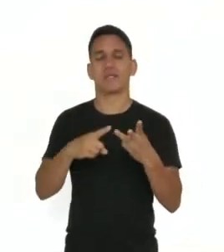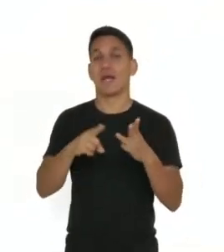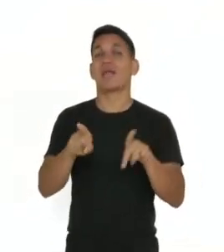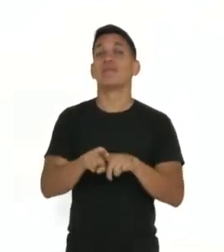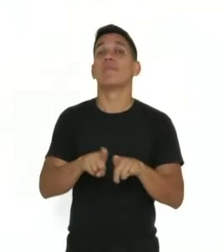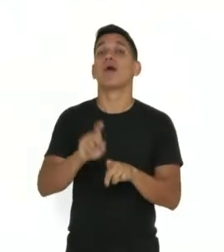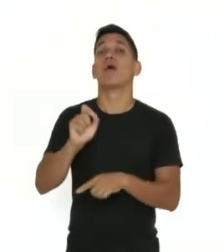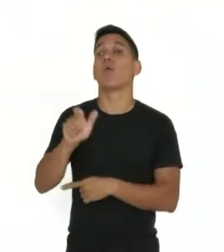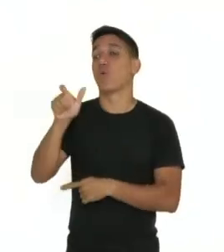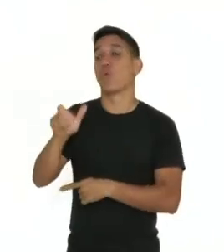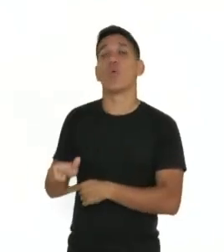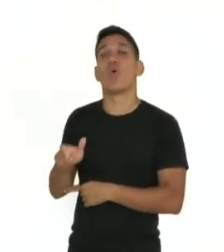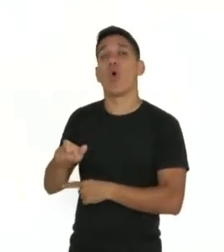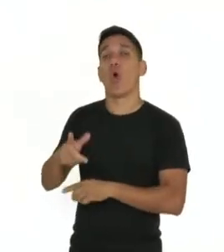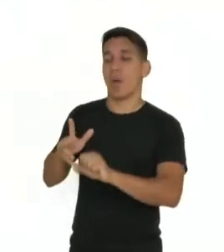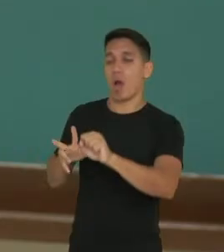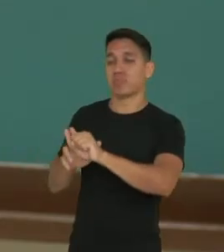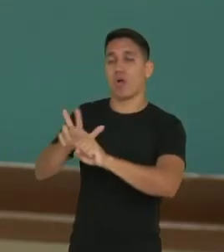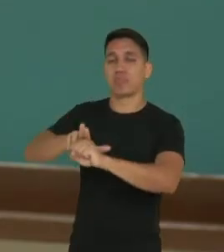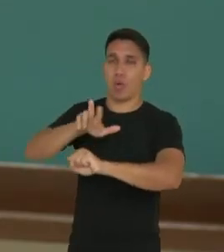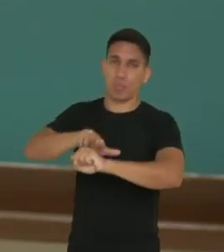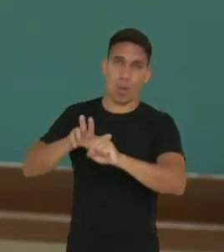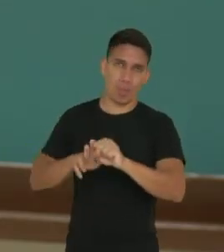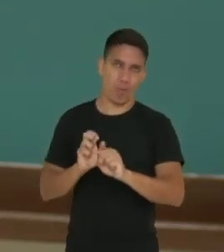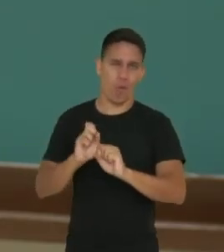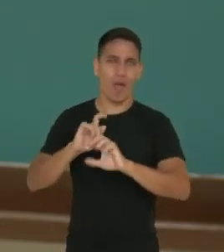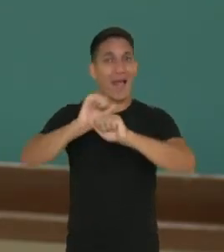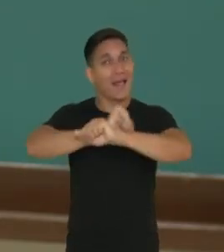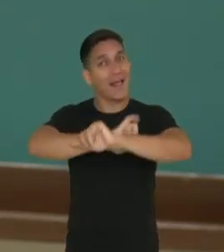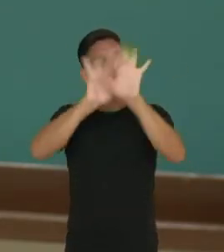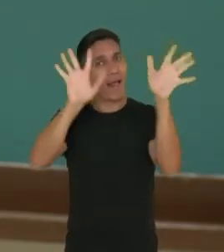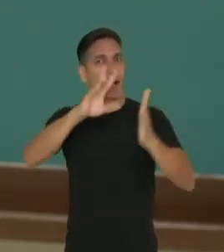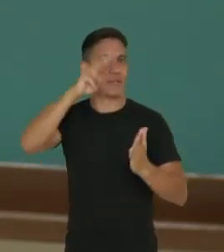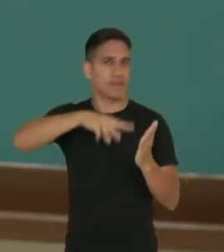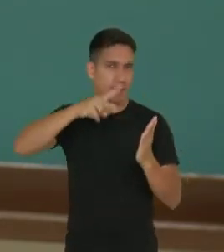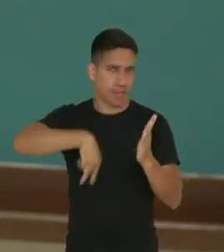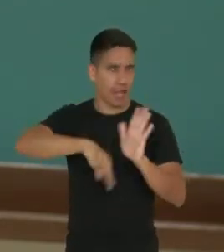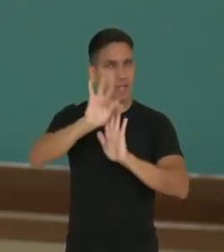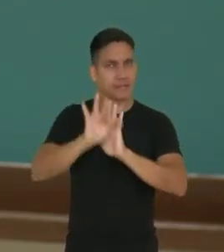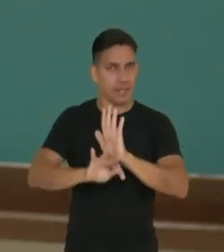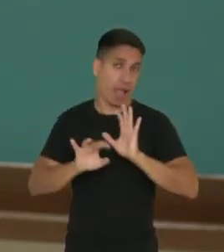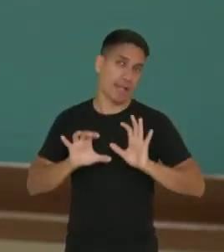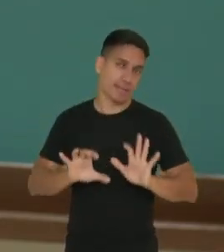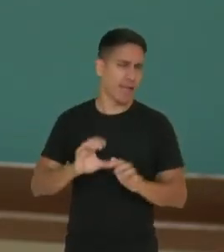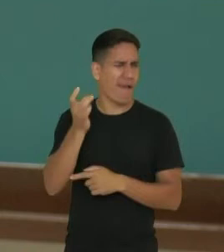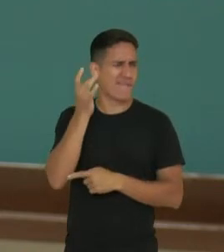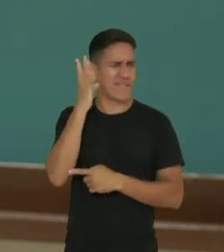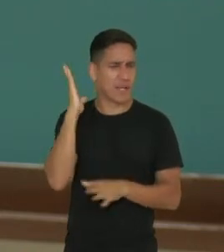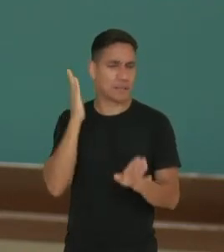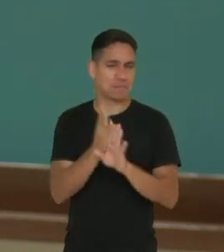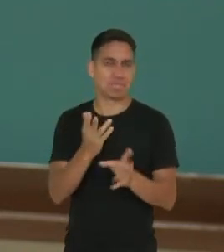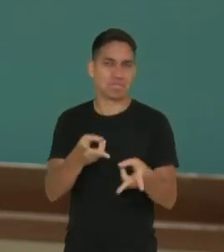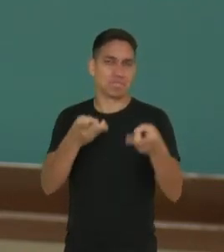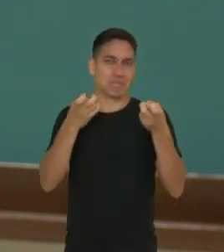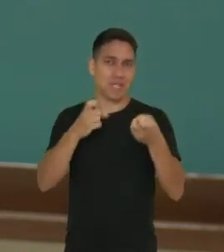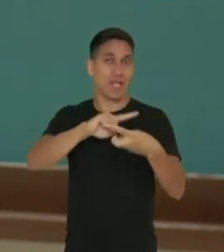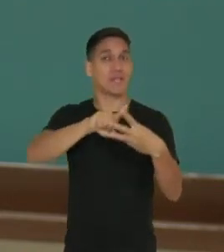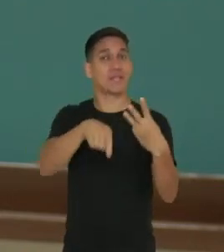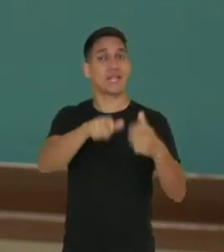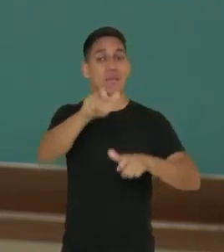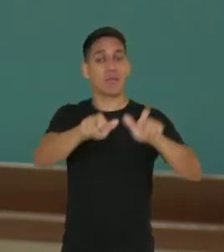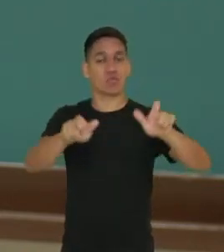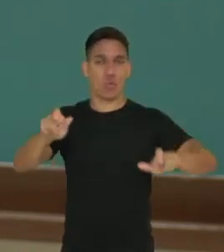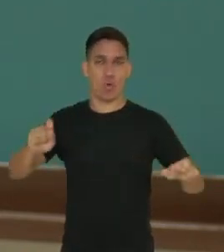né? Então, conforme, né? Isso fica claro, né? Quando eu leio o texto. Então, bem fácil de perceber. 3 personagens